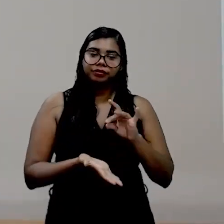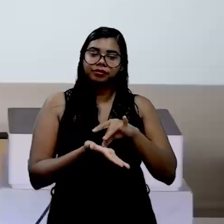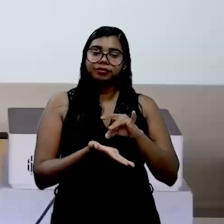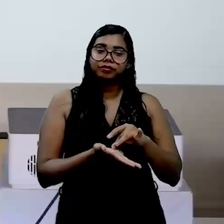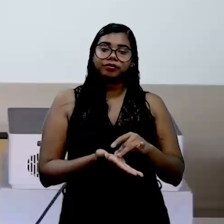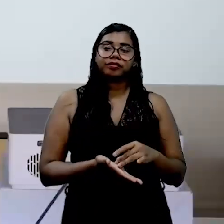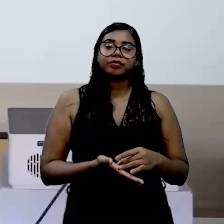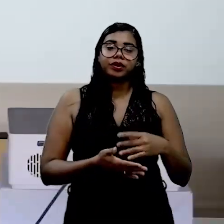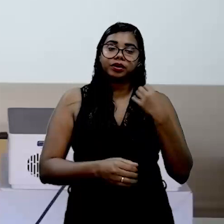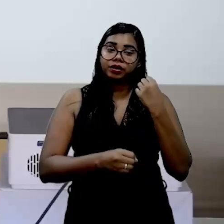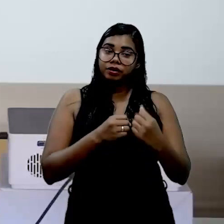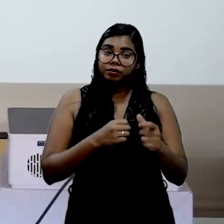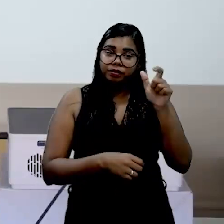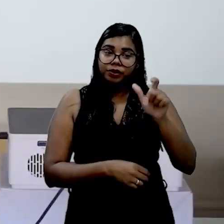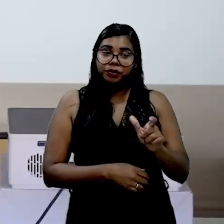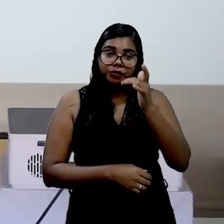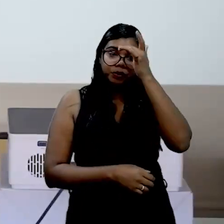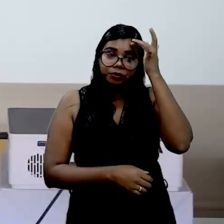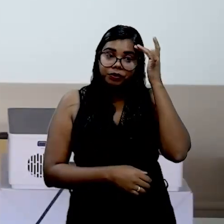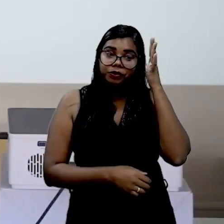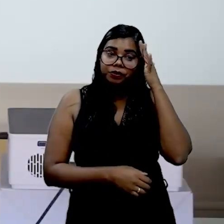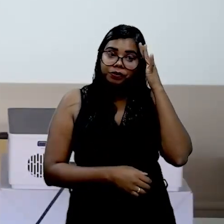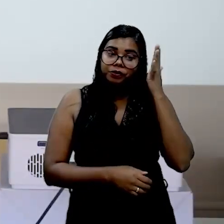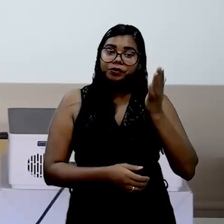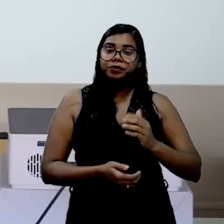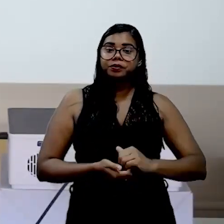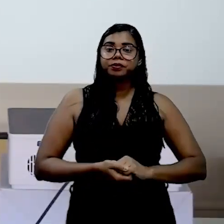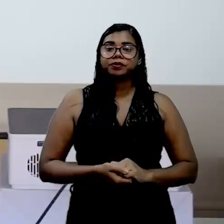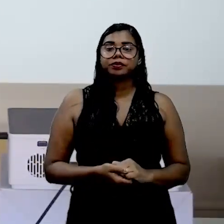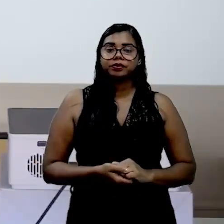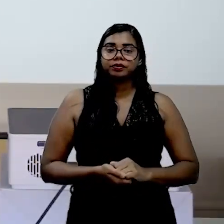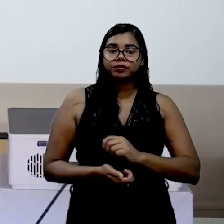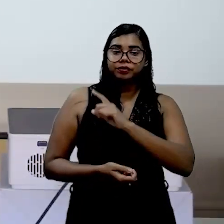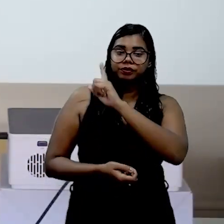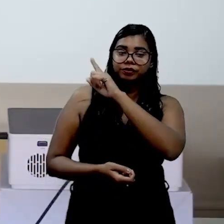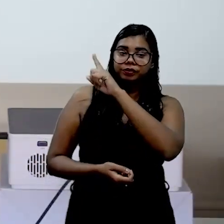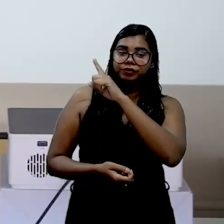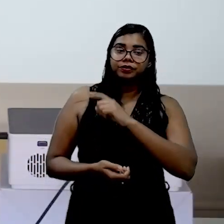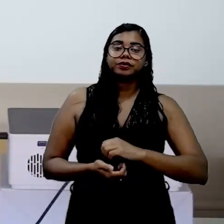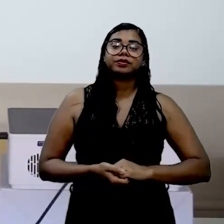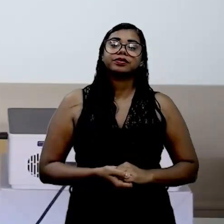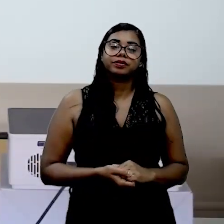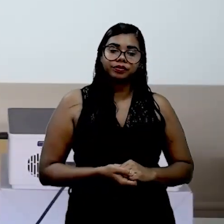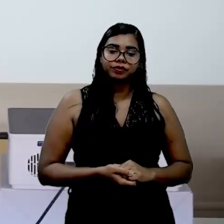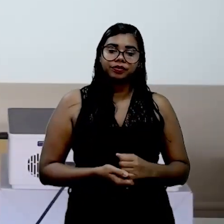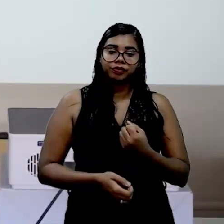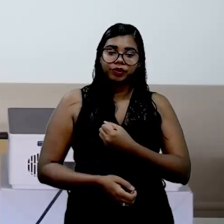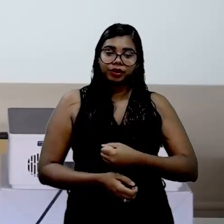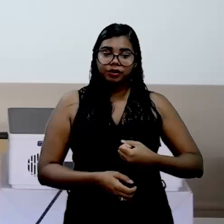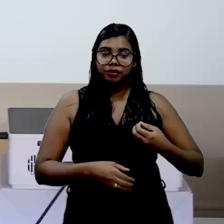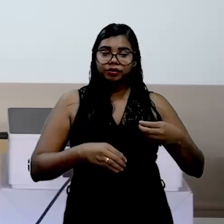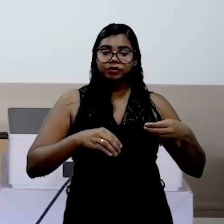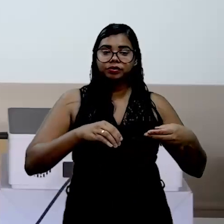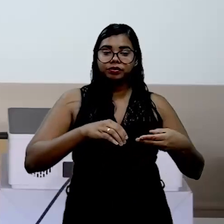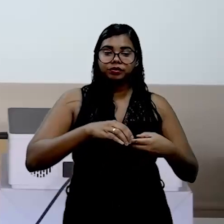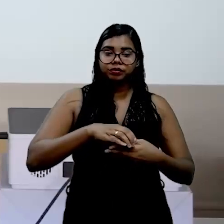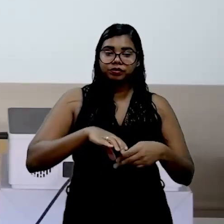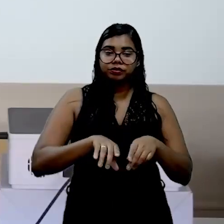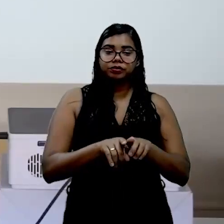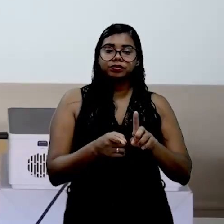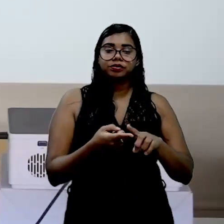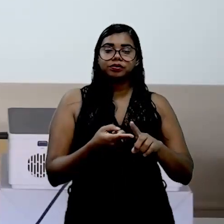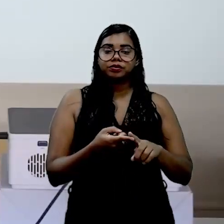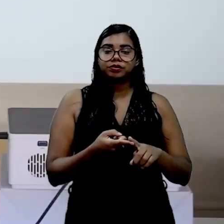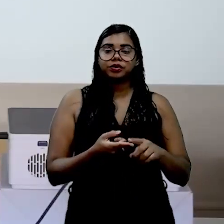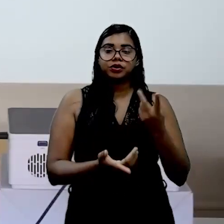né? Então, diante disso, tem a ressonância magnética. Que a gente